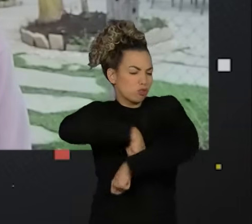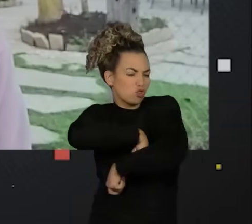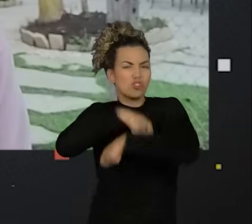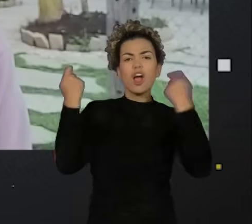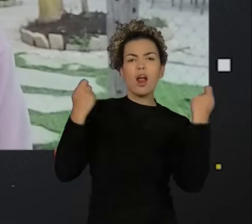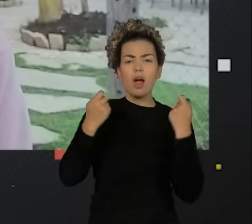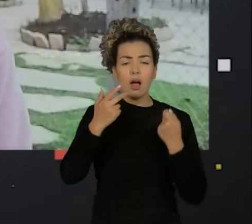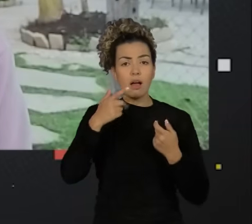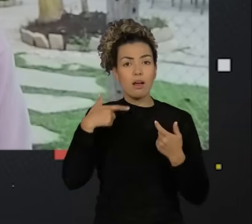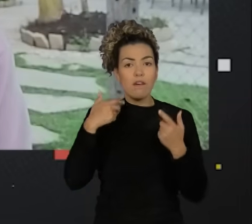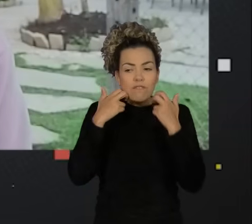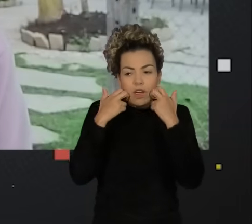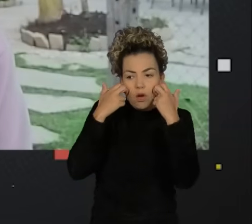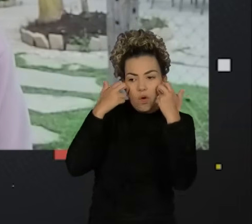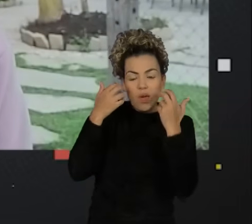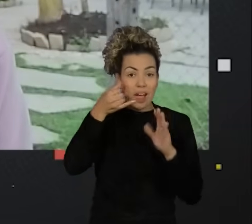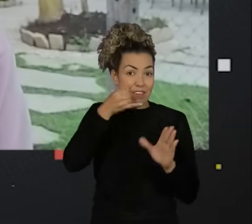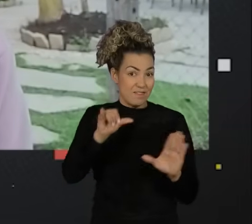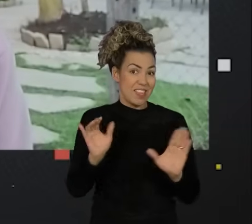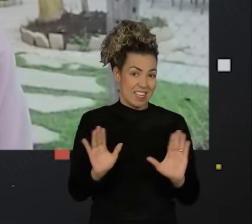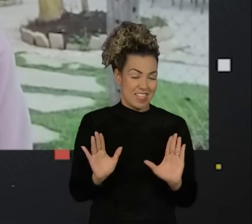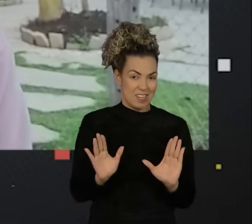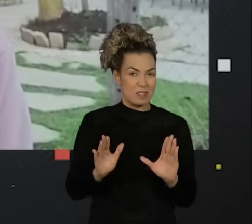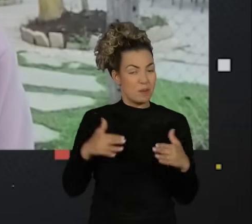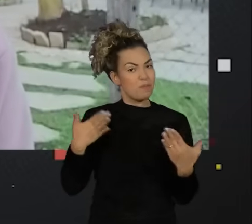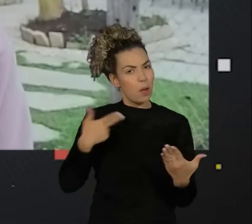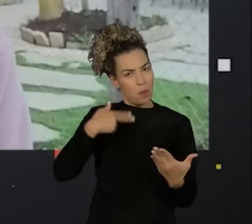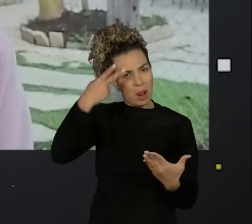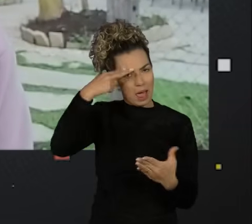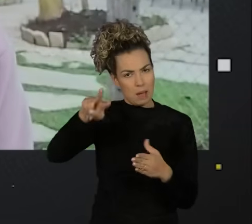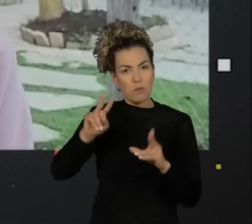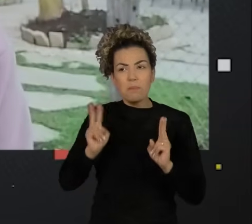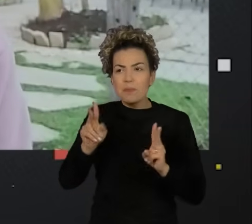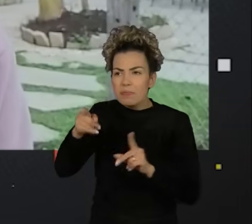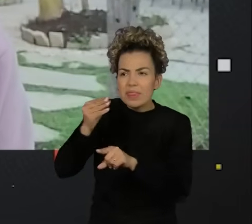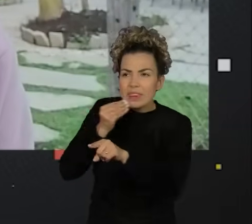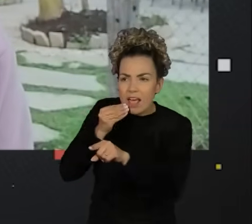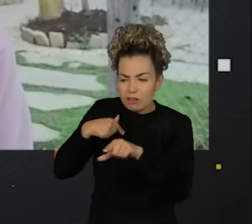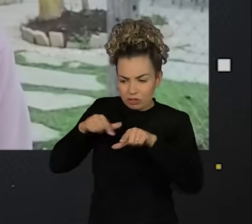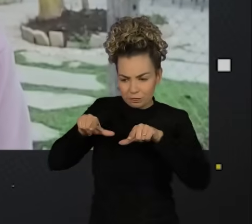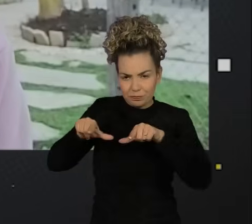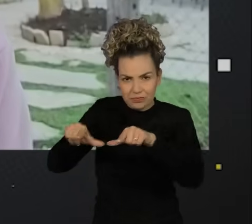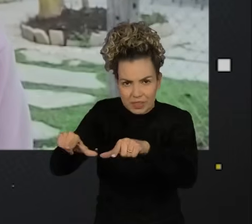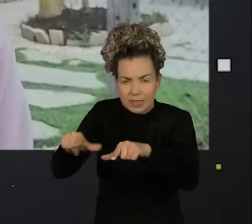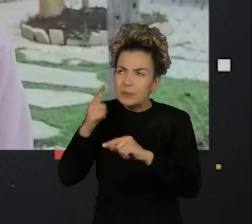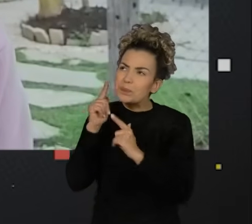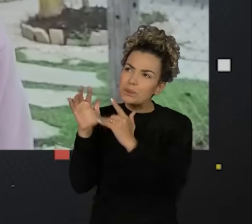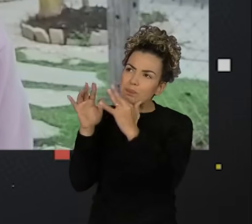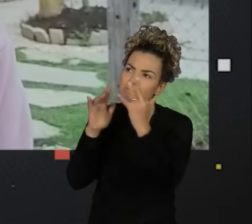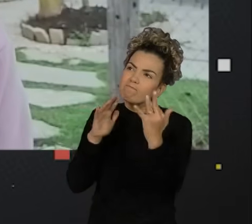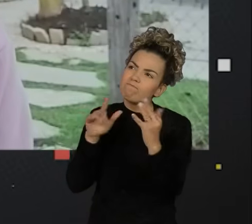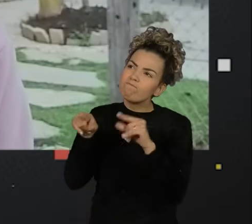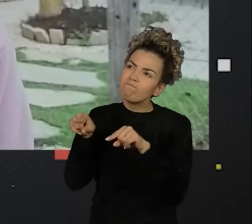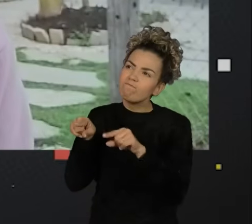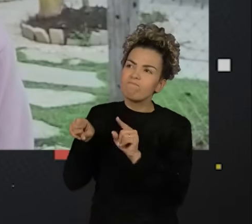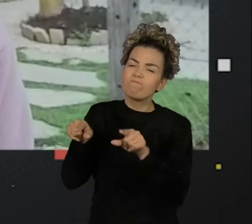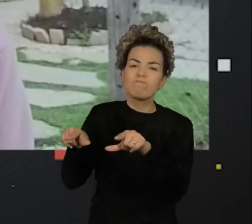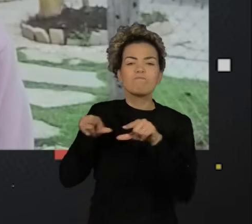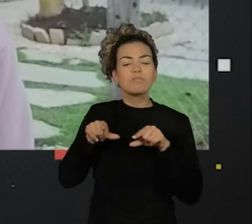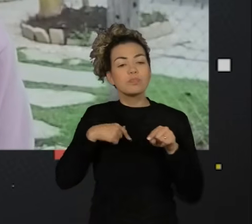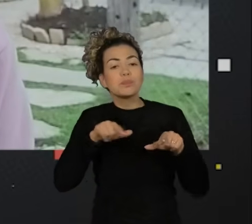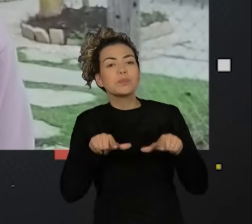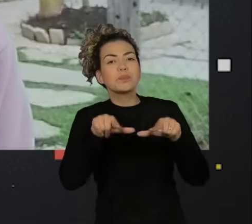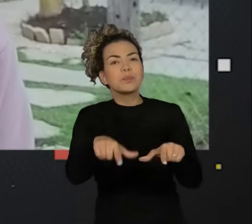também que a fita dos testes de todas as atrizes foi para o Manuel Carlos e a única que a